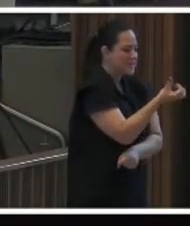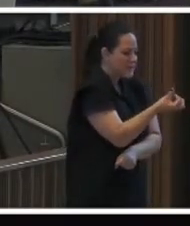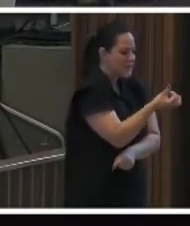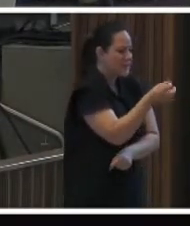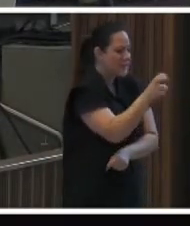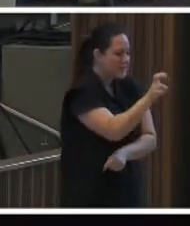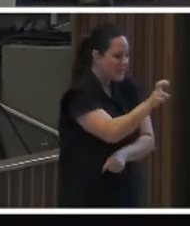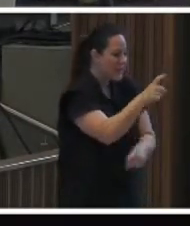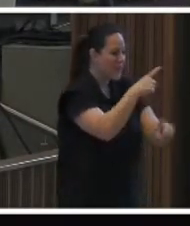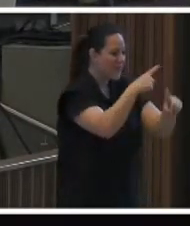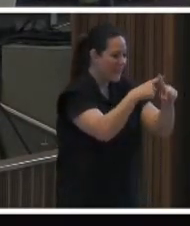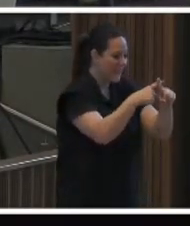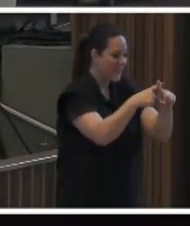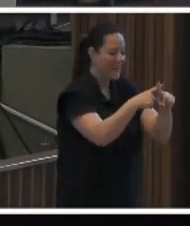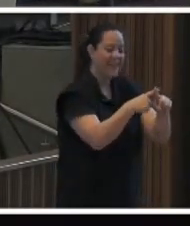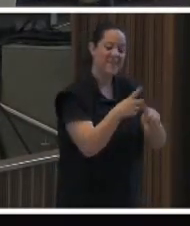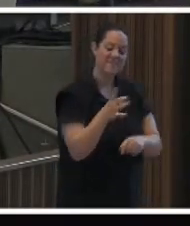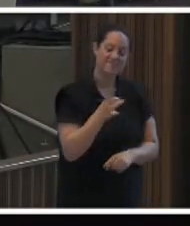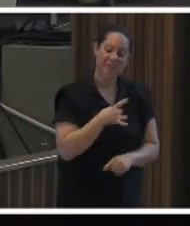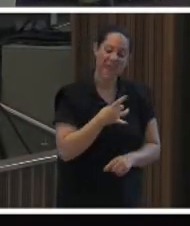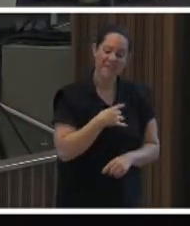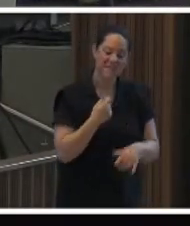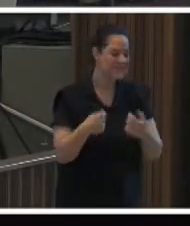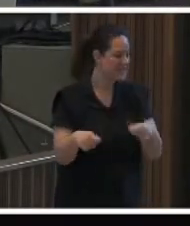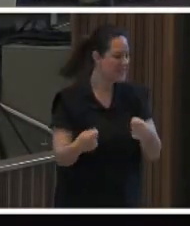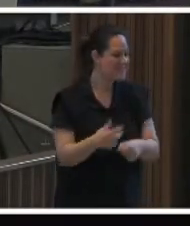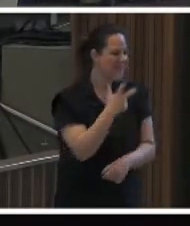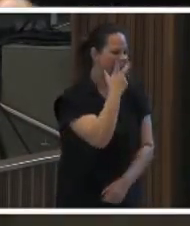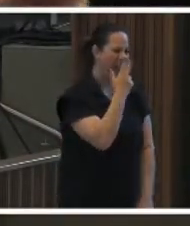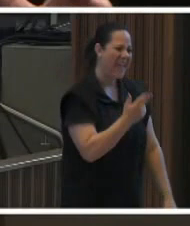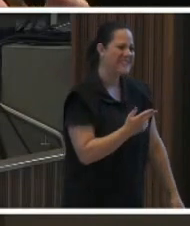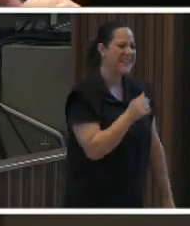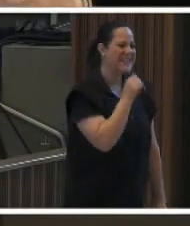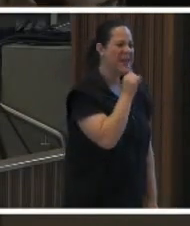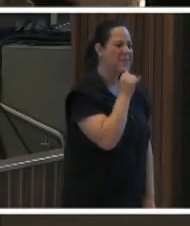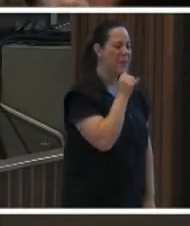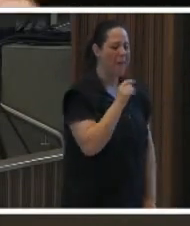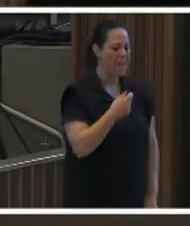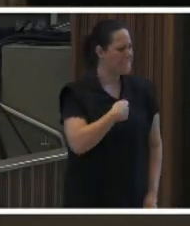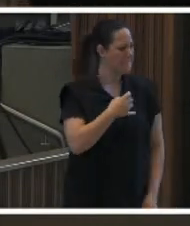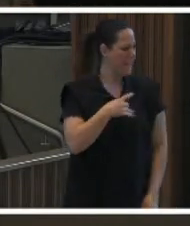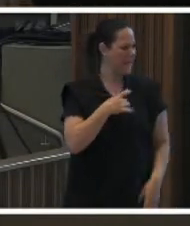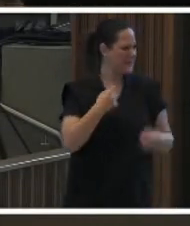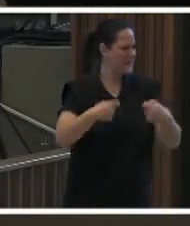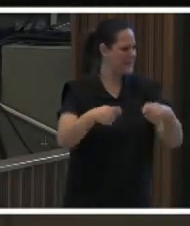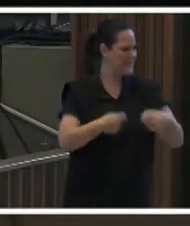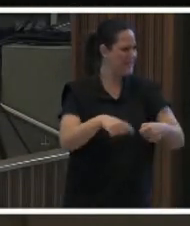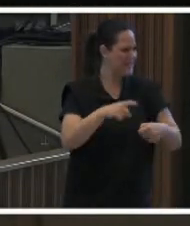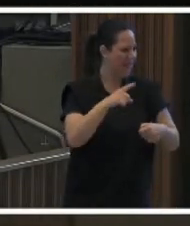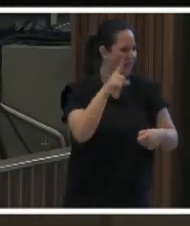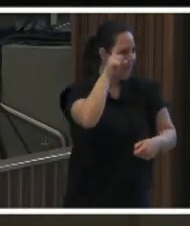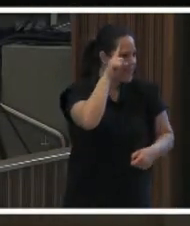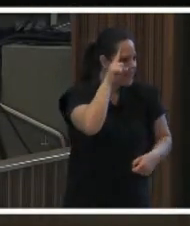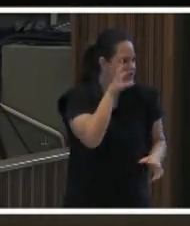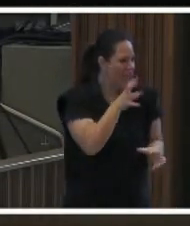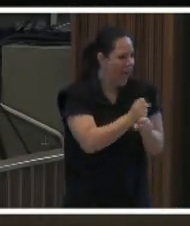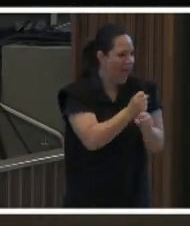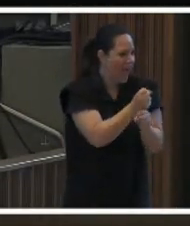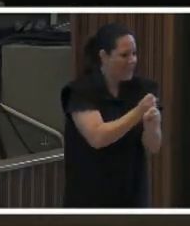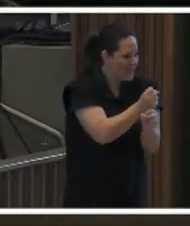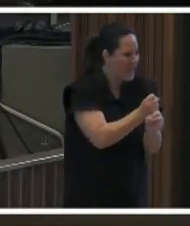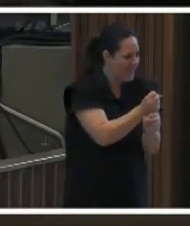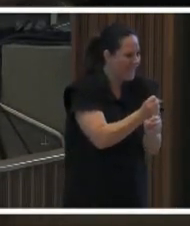365 vezes. É como se o Senhor tivesse um não temas para cada dia. Eu acho que dá para abrir, para escrever